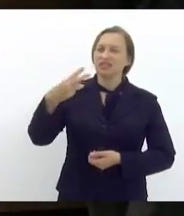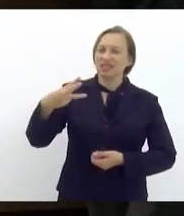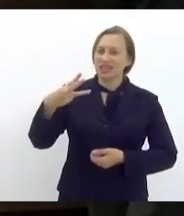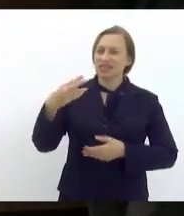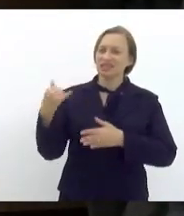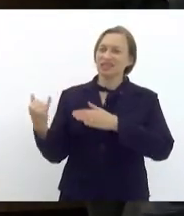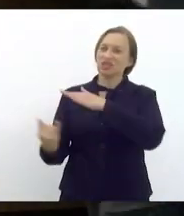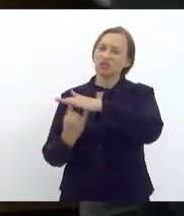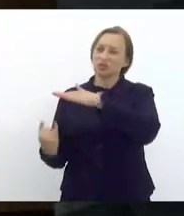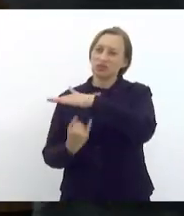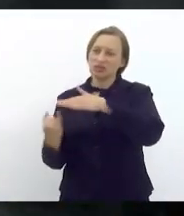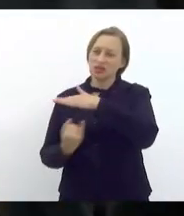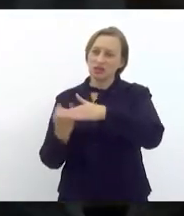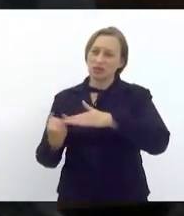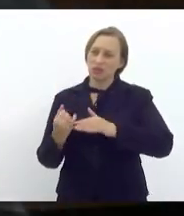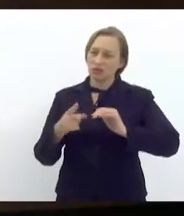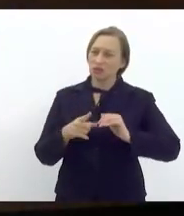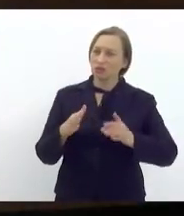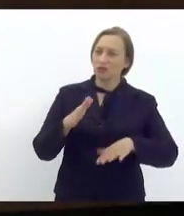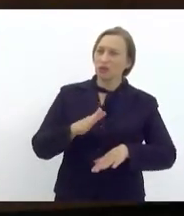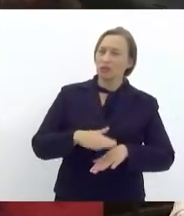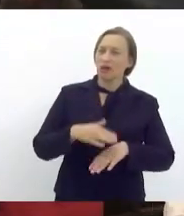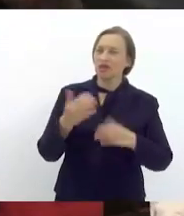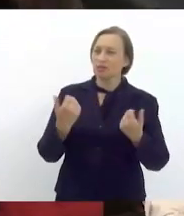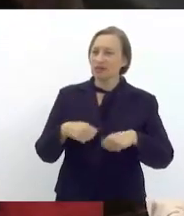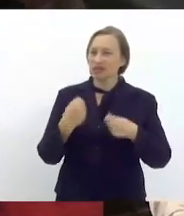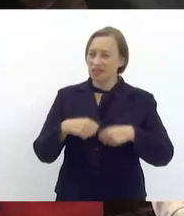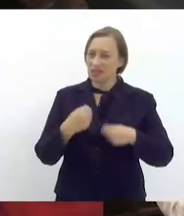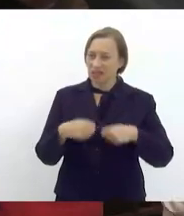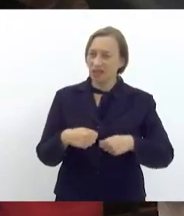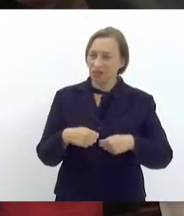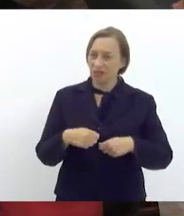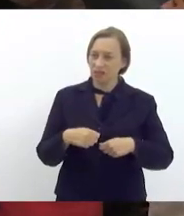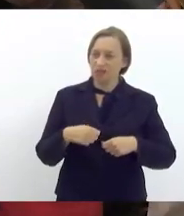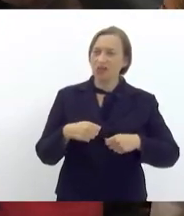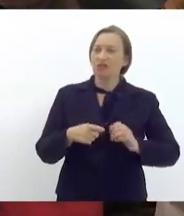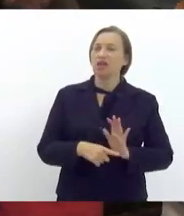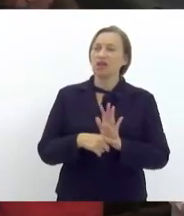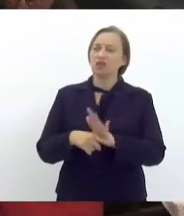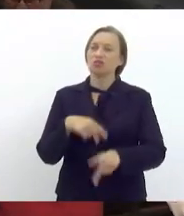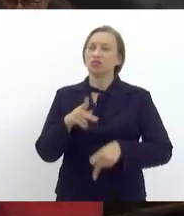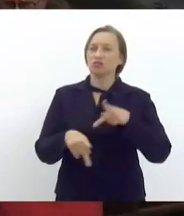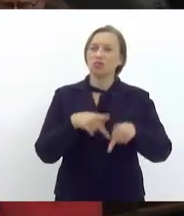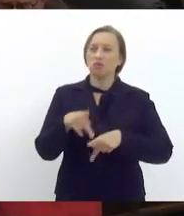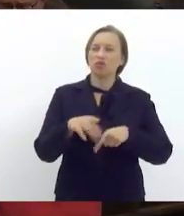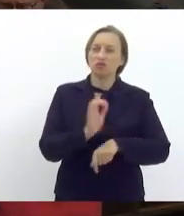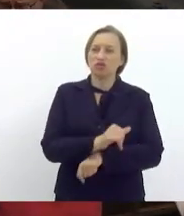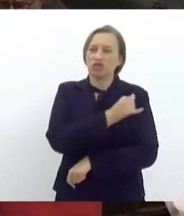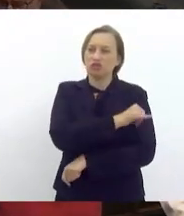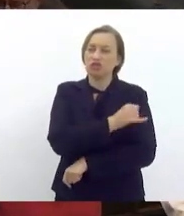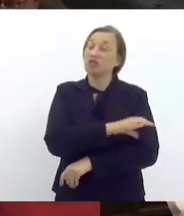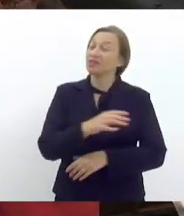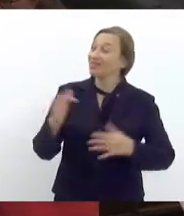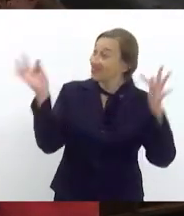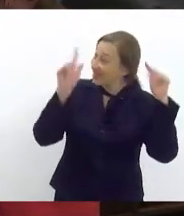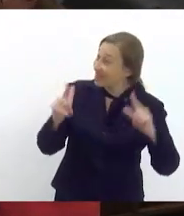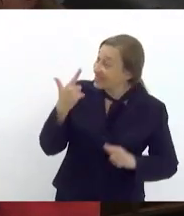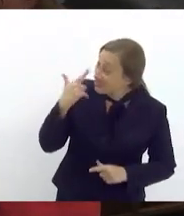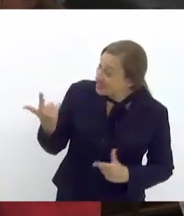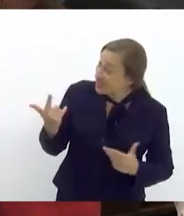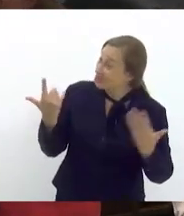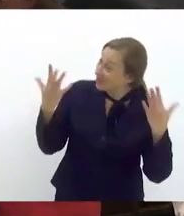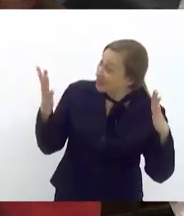necessitamos atender os nossos só tem fera lá o povo do estado do Rio de seja bem vindo a este parlamento muito feliz vê-lo aqui